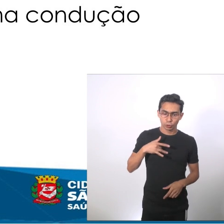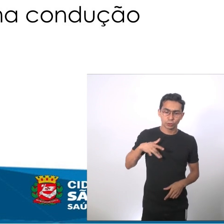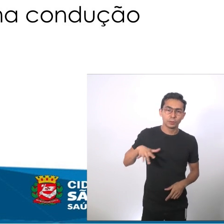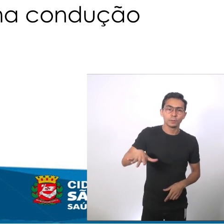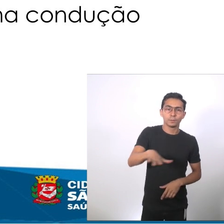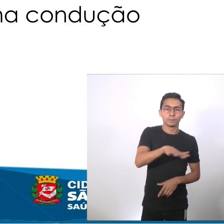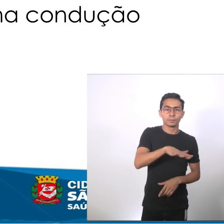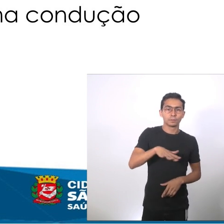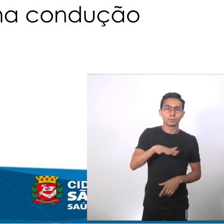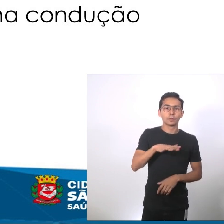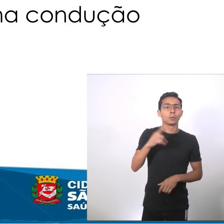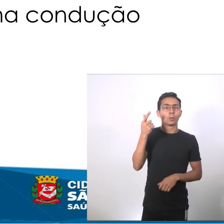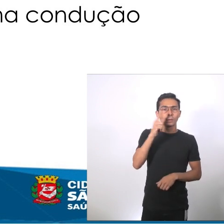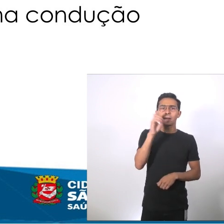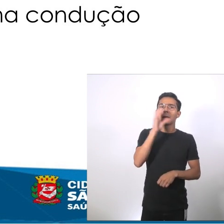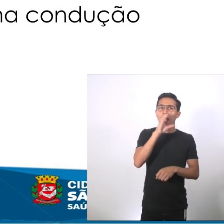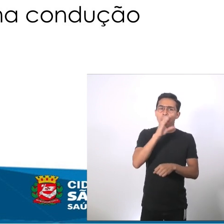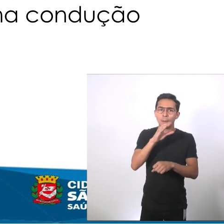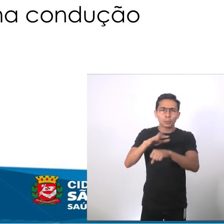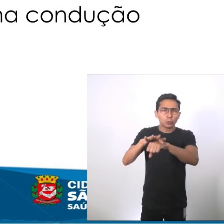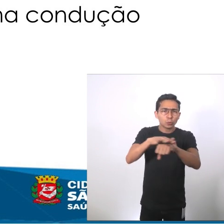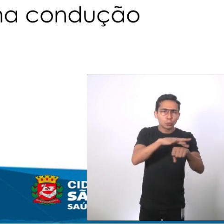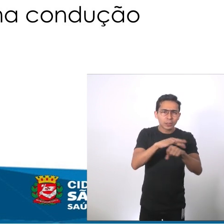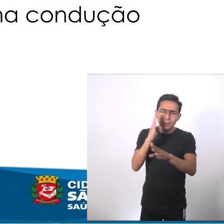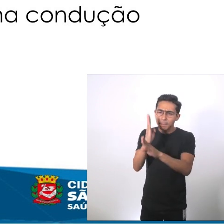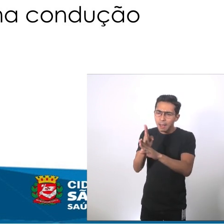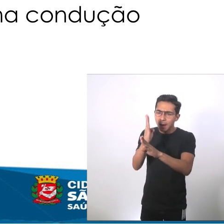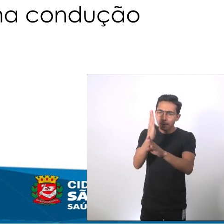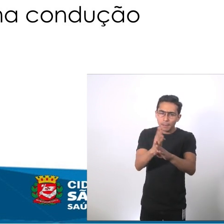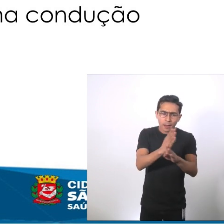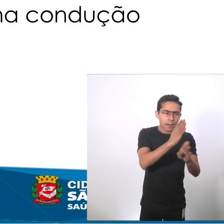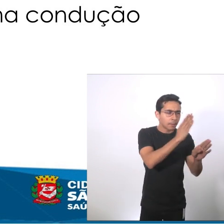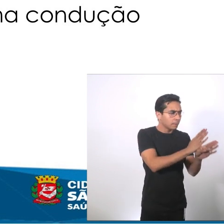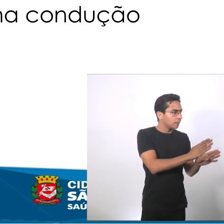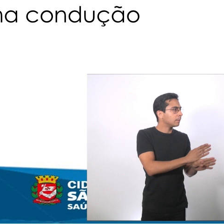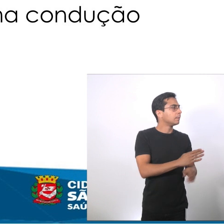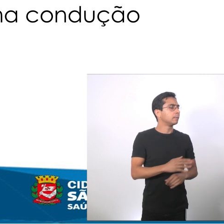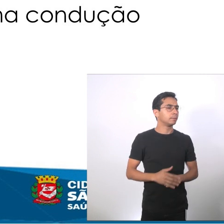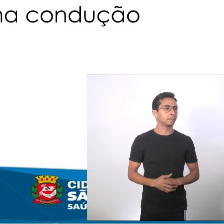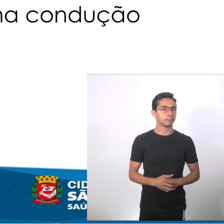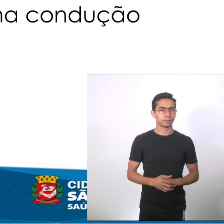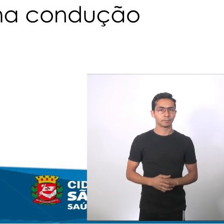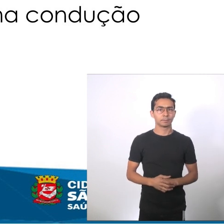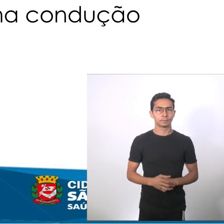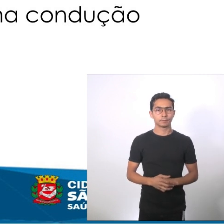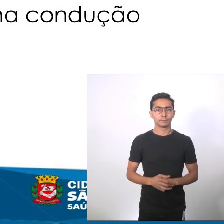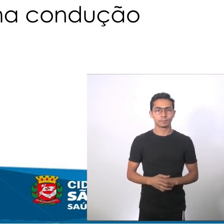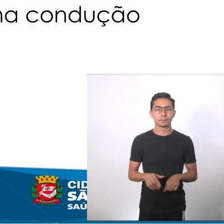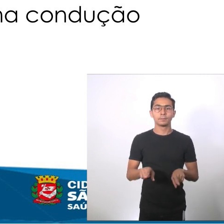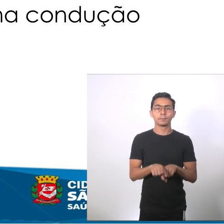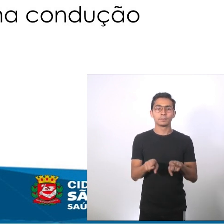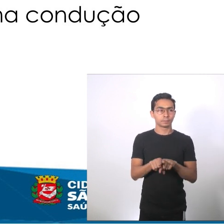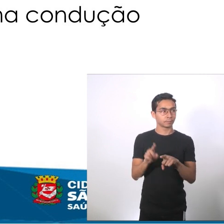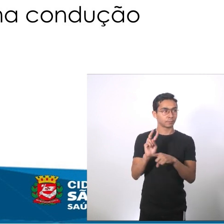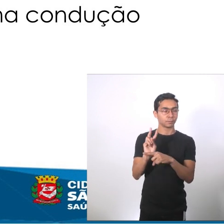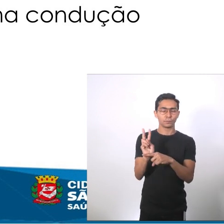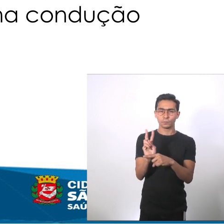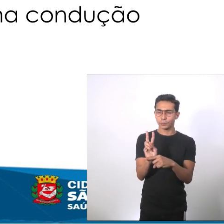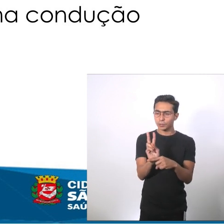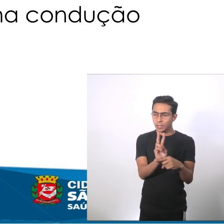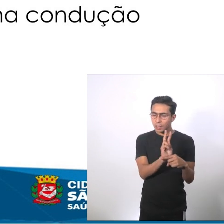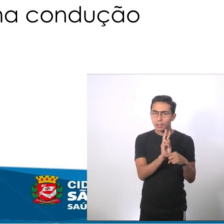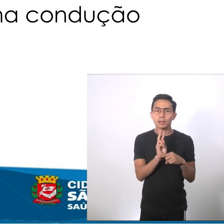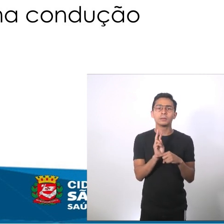o diagnóstico, né, porque isso é muito importante, nós fazemos o diagnóstico, o nosso sistema de vigilância está comunicando